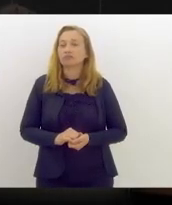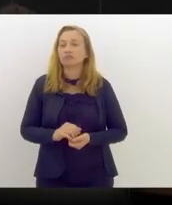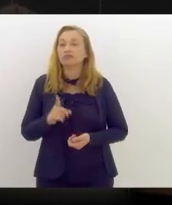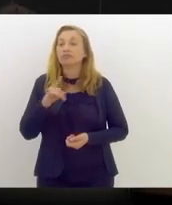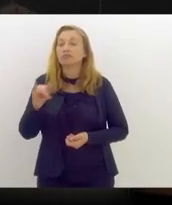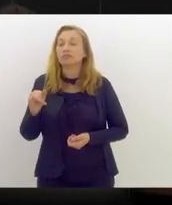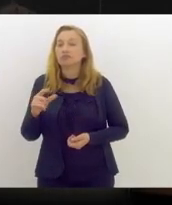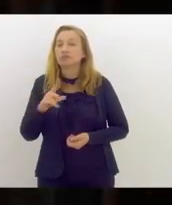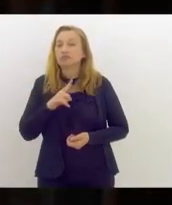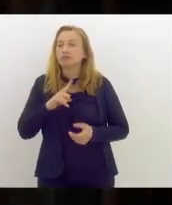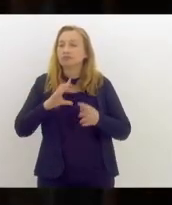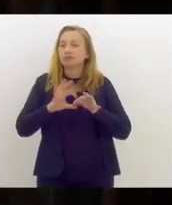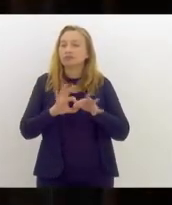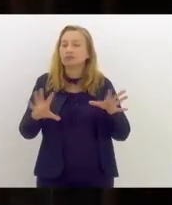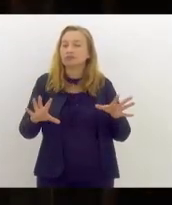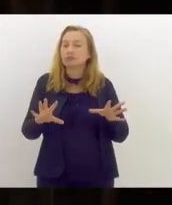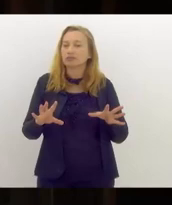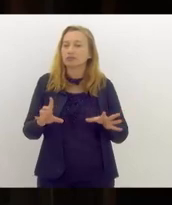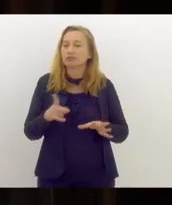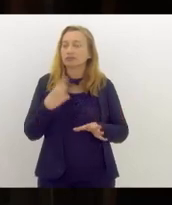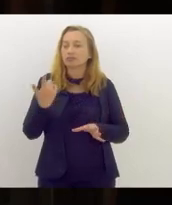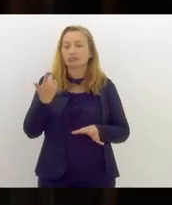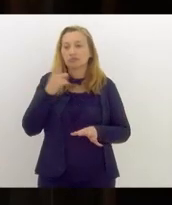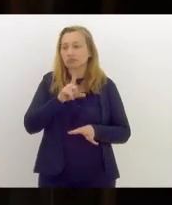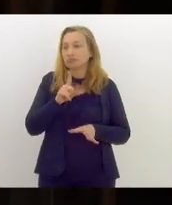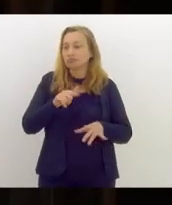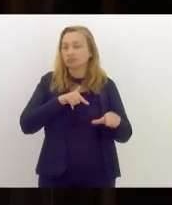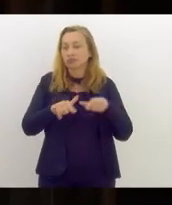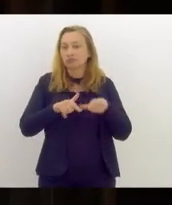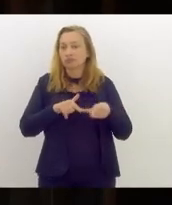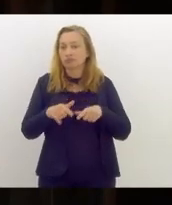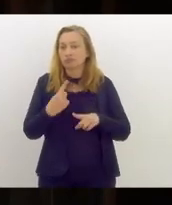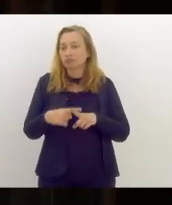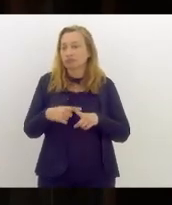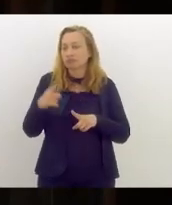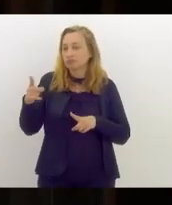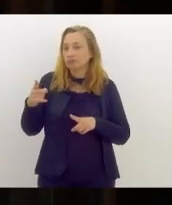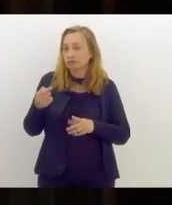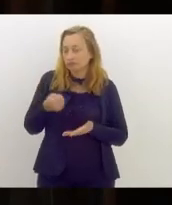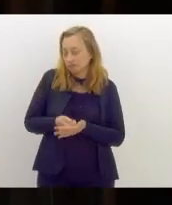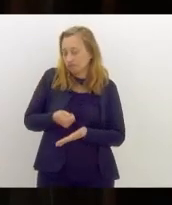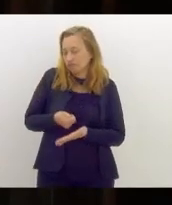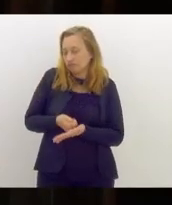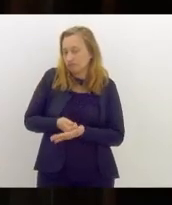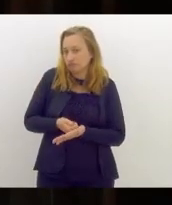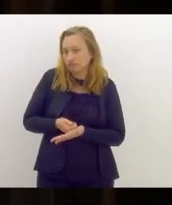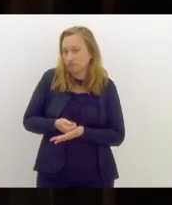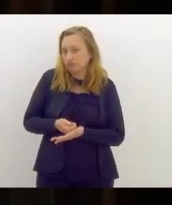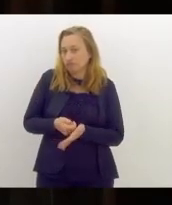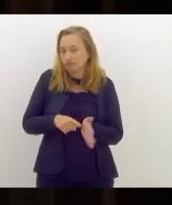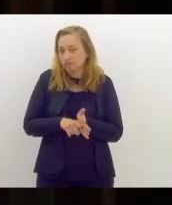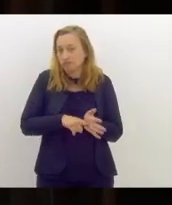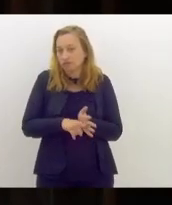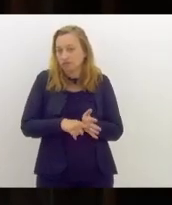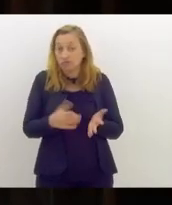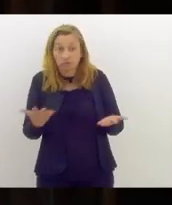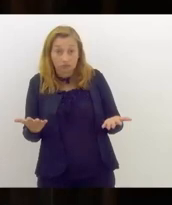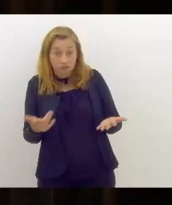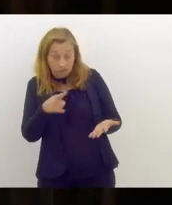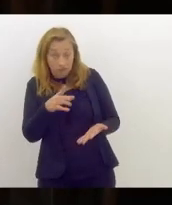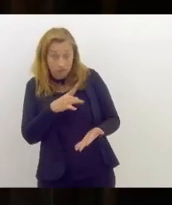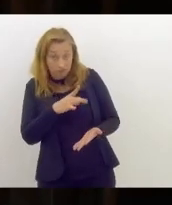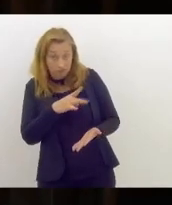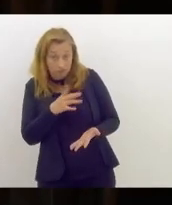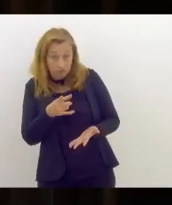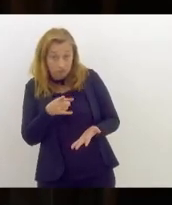dia que eles tiveram autonomia a gente não vai mais conseguir trabalhar porque eles vão ficar no pé da gente vão fiscalizar a gente eu digo é mas você tem medo